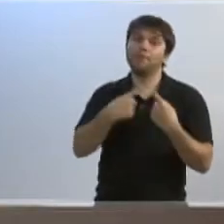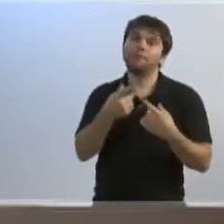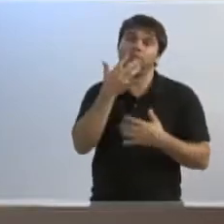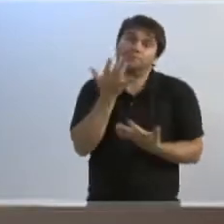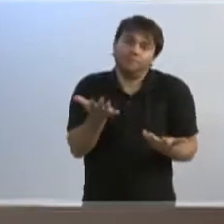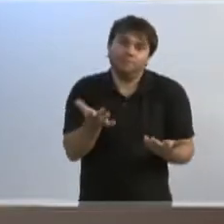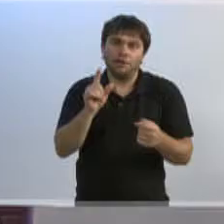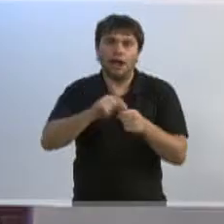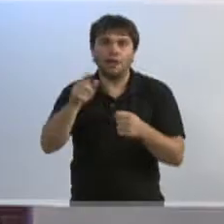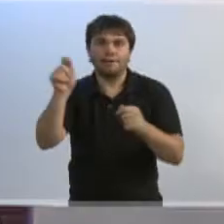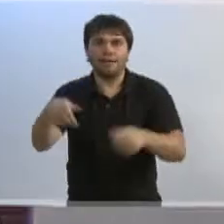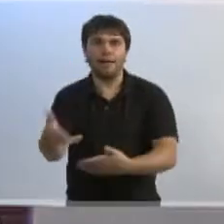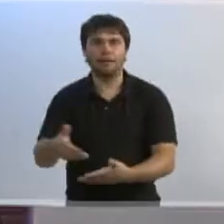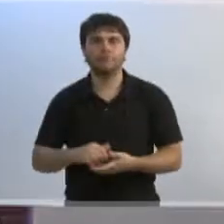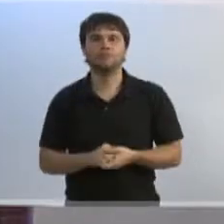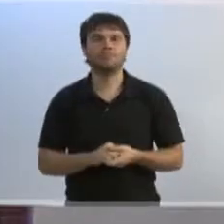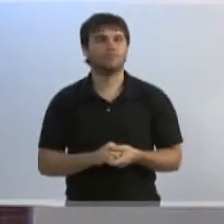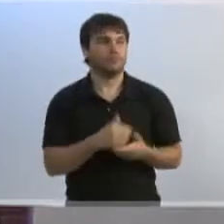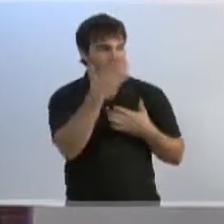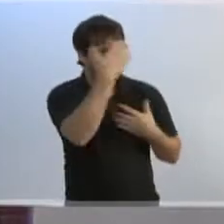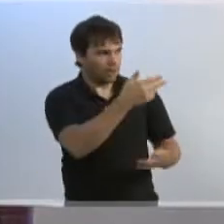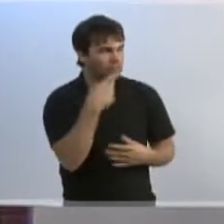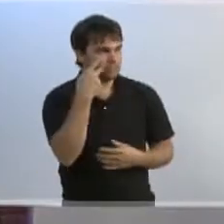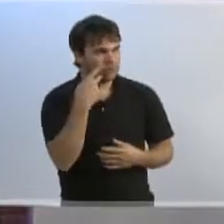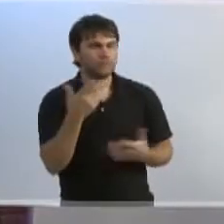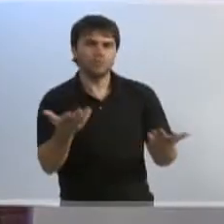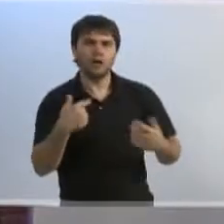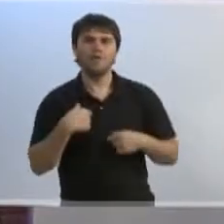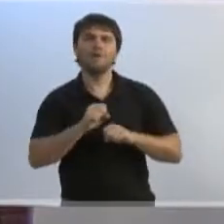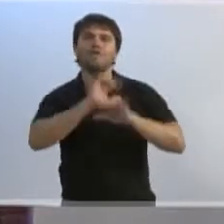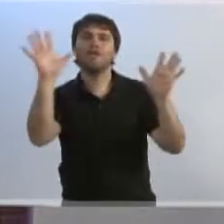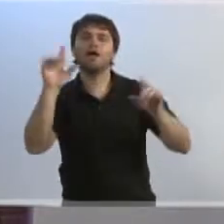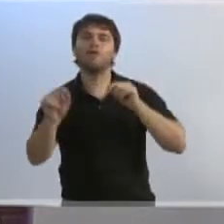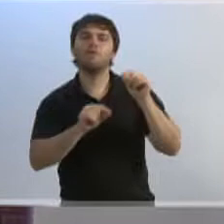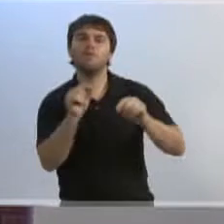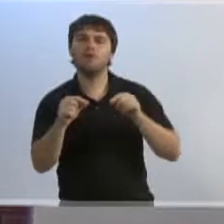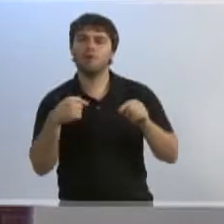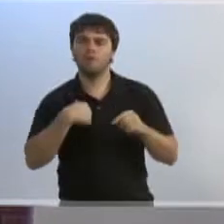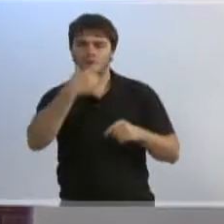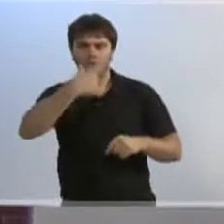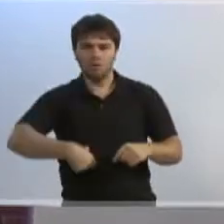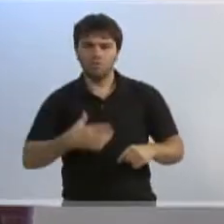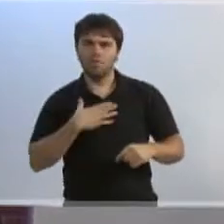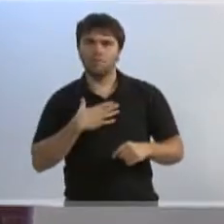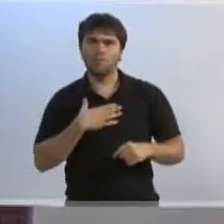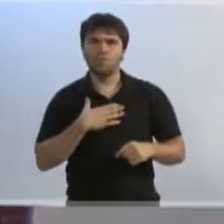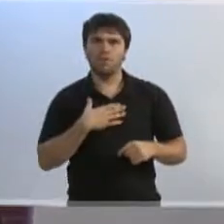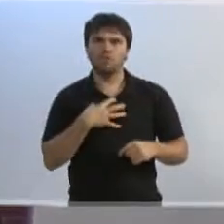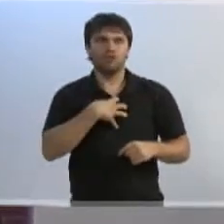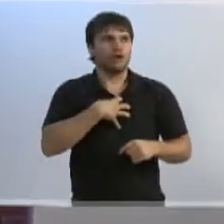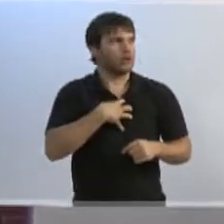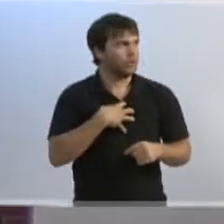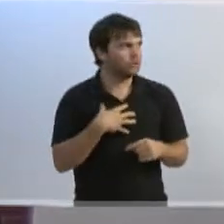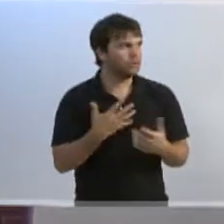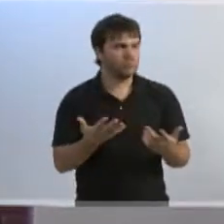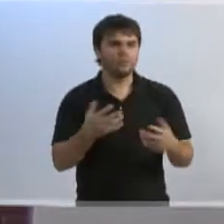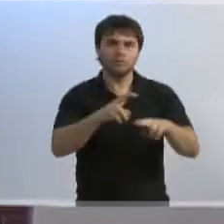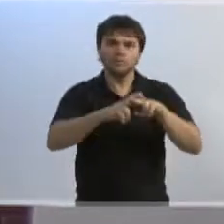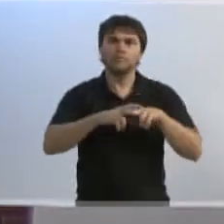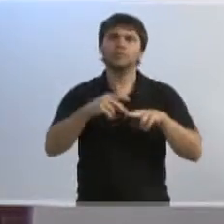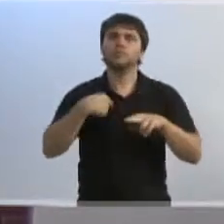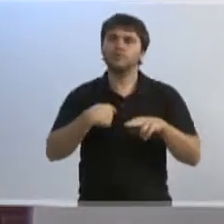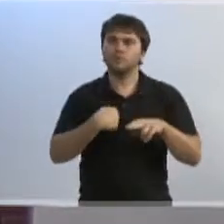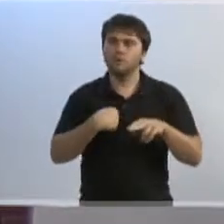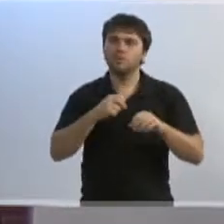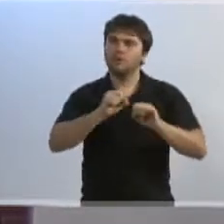parabéns. Obrigado, vereador. Então, eu tenho muita clareza e muita tranquilidade porque eu estou aqui. E isso é uma coisa muito clara. E aí,